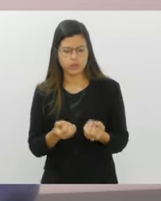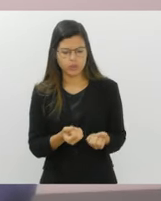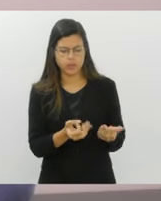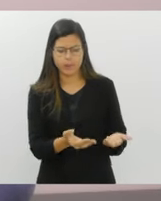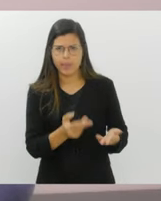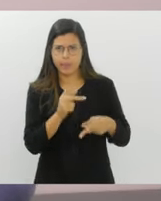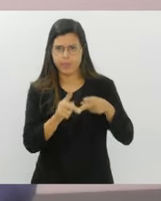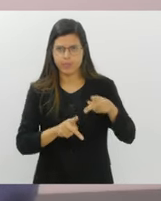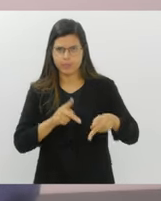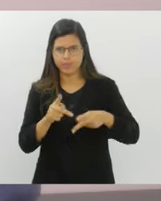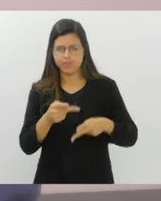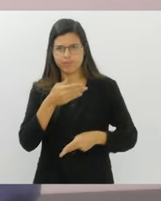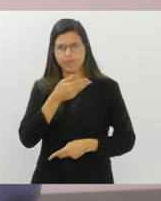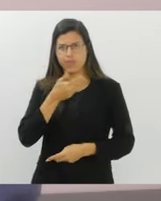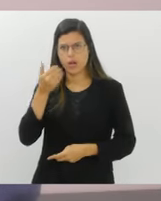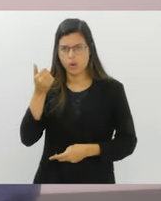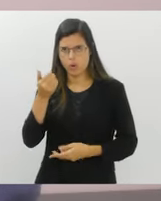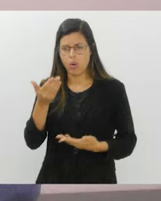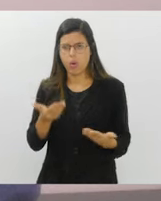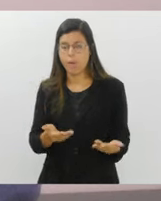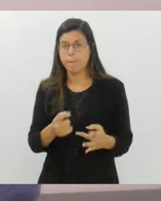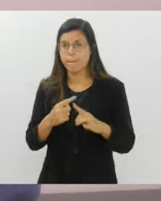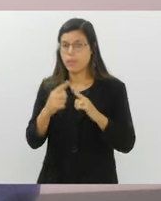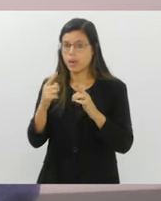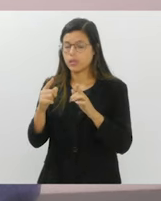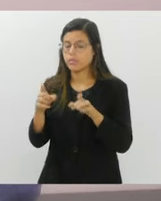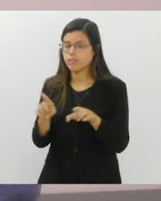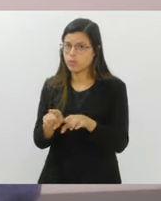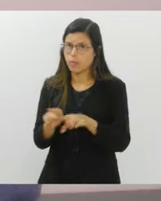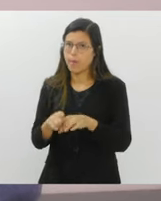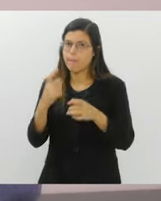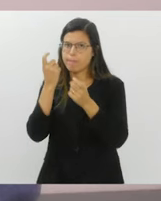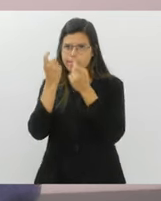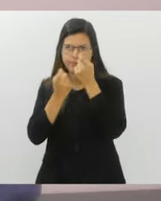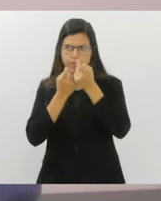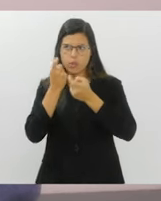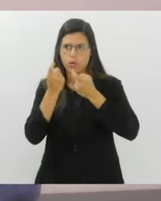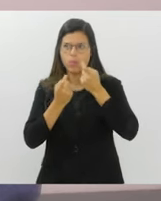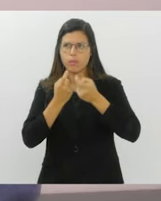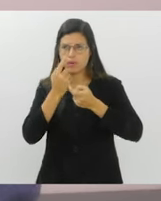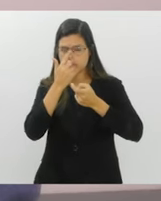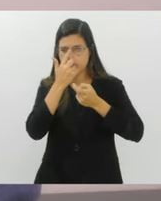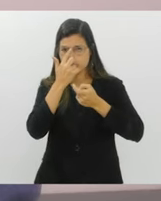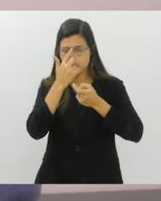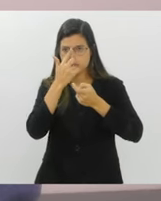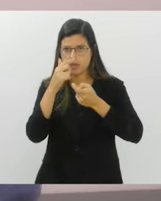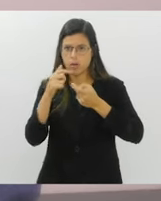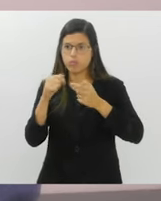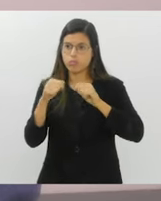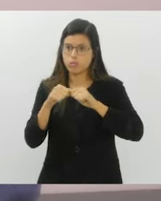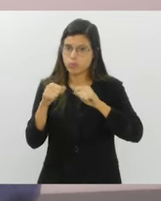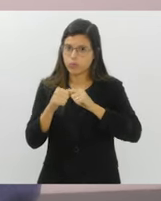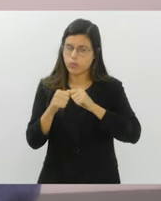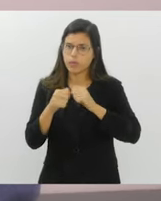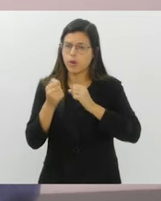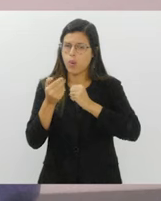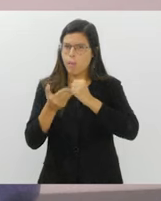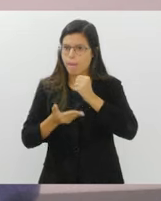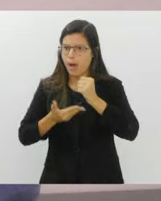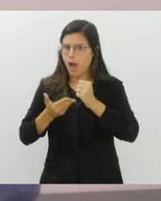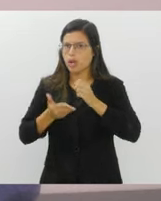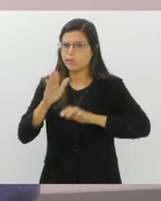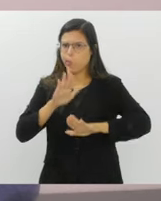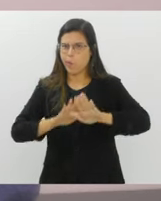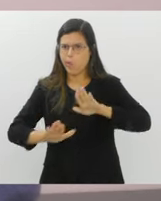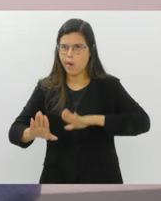melhor serviço, mas que também a gente tenha a preocupação de forma assodada, fazê-lo e aí deixar a